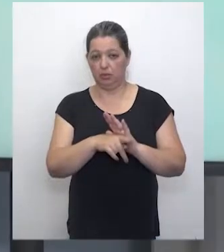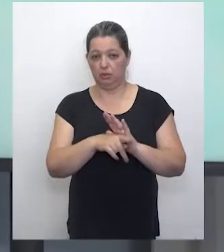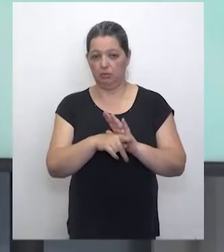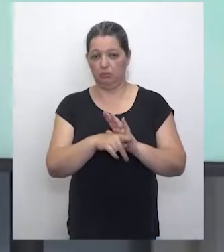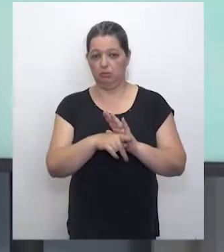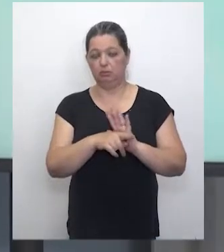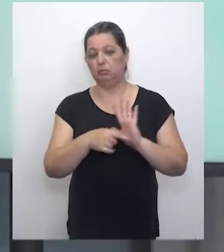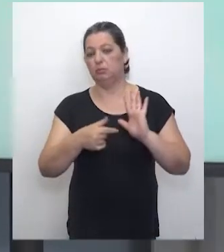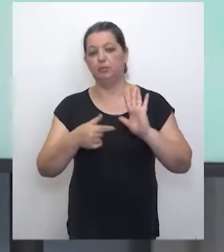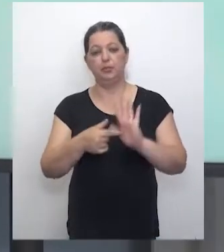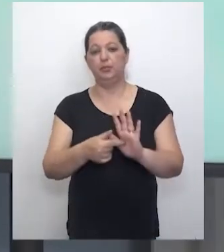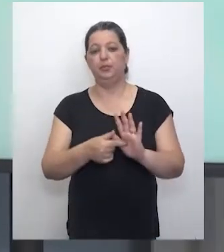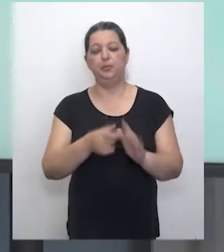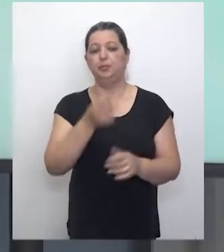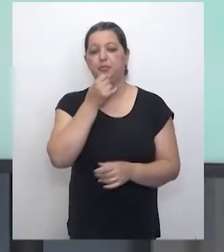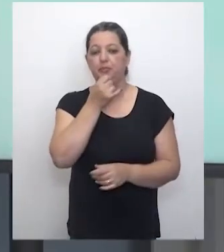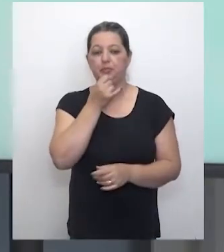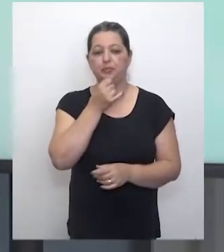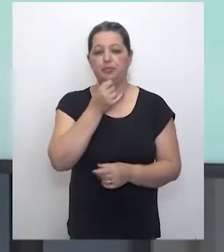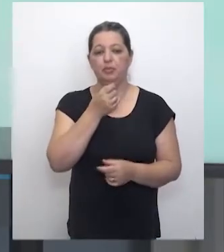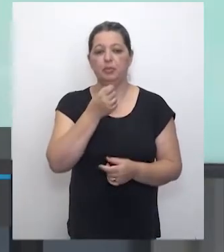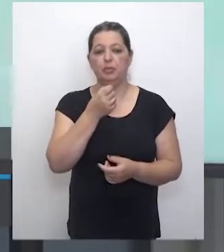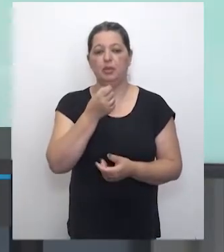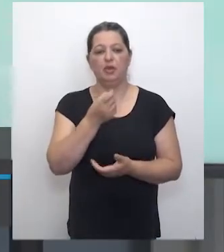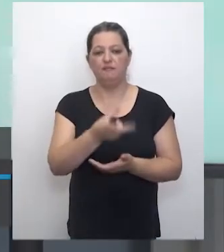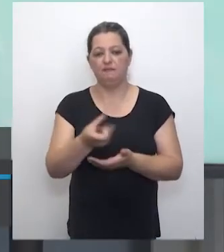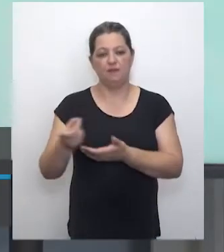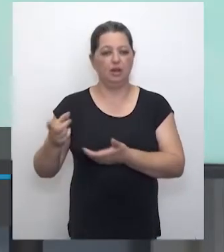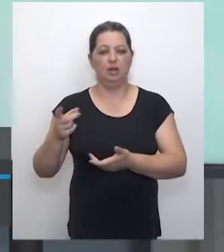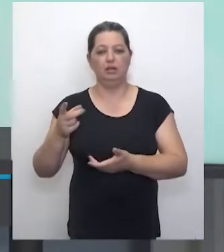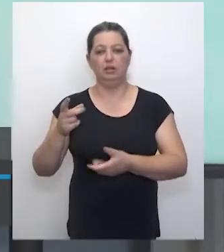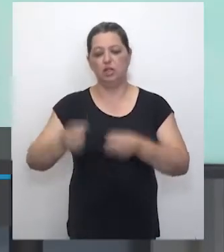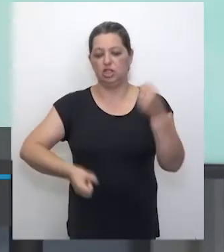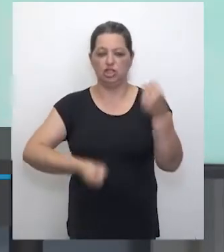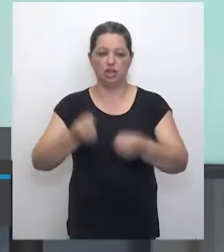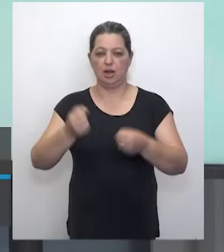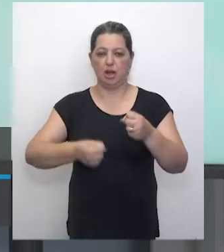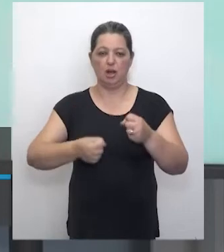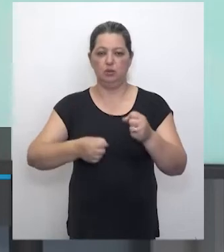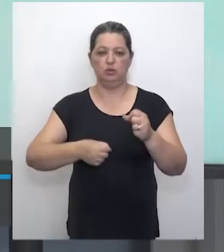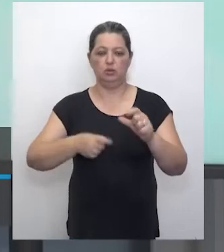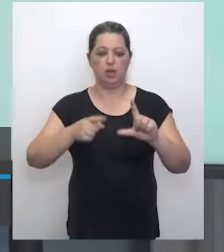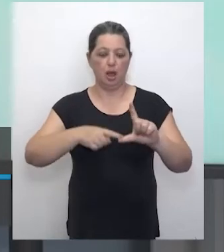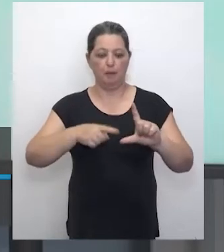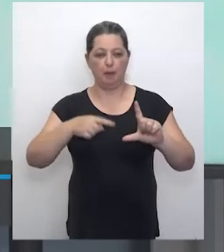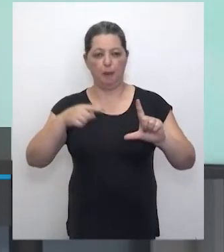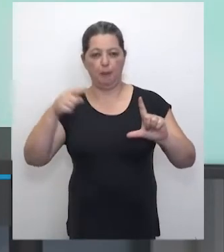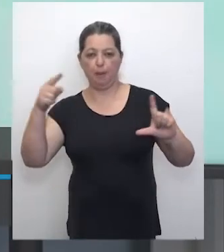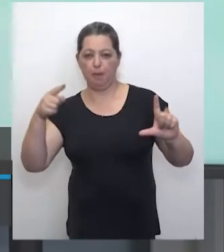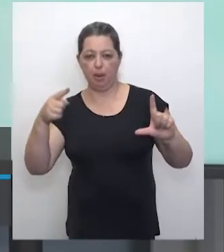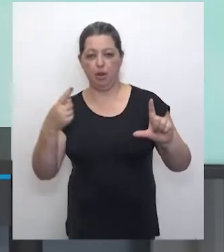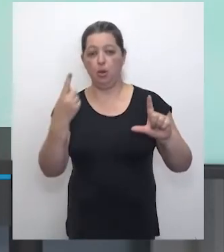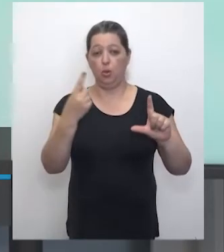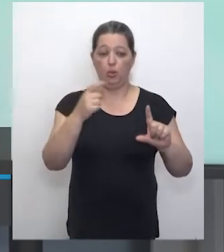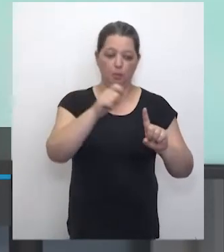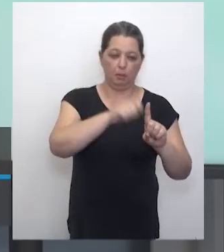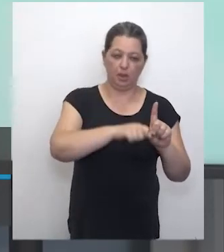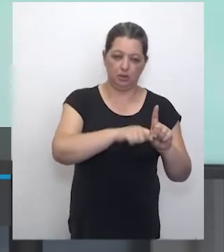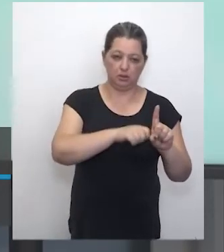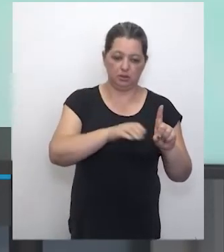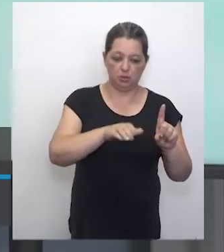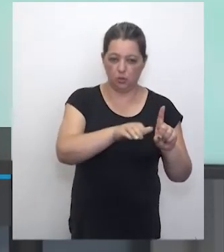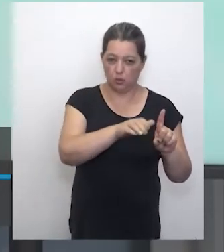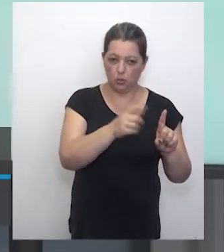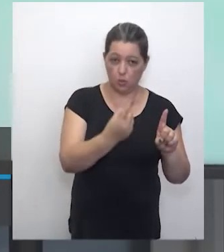transmitir, por exemplo, que a venda de carros aumentou, então, em um mês ele coloca um carrinho, no outro mês ele